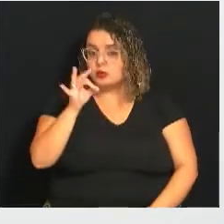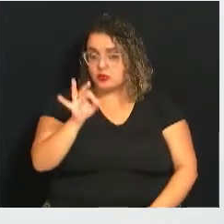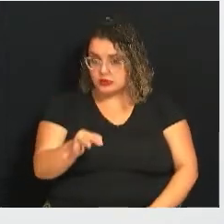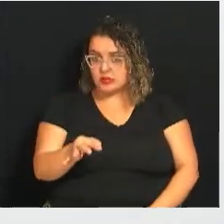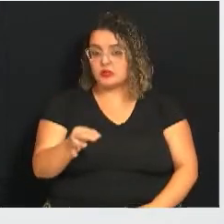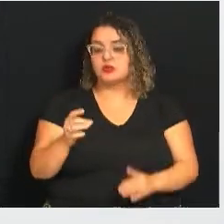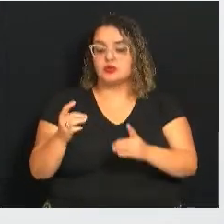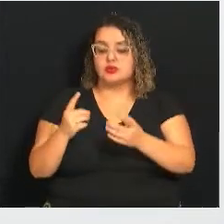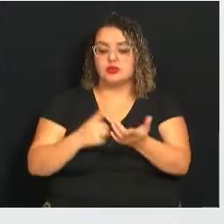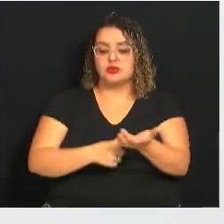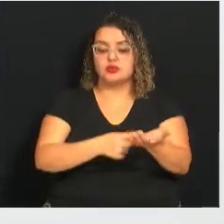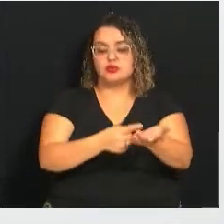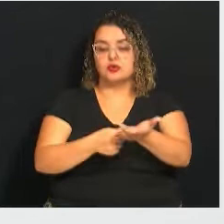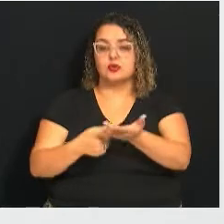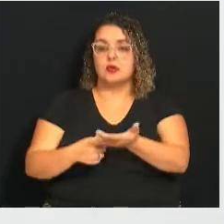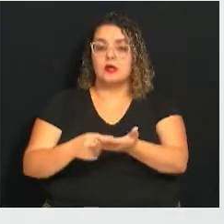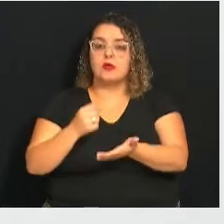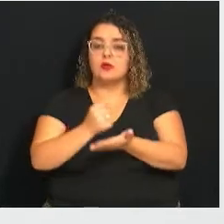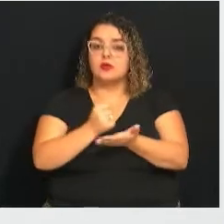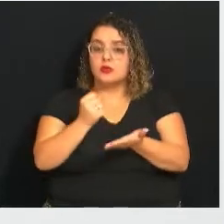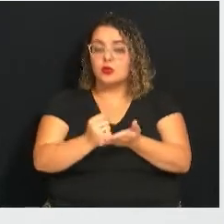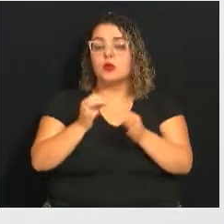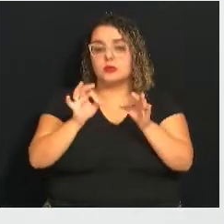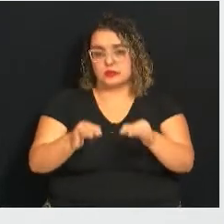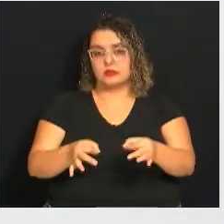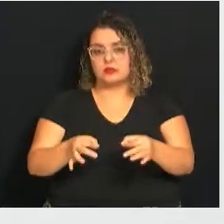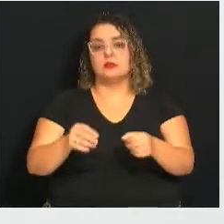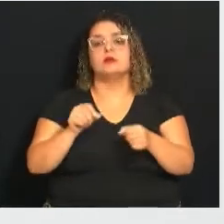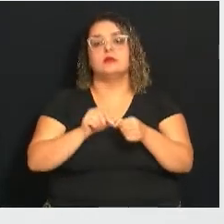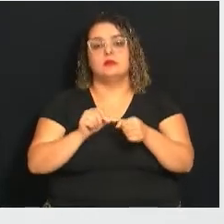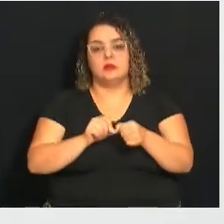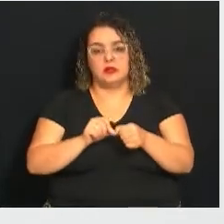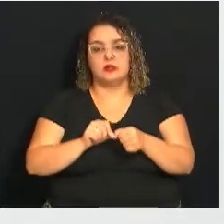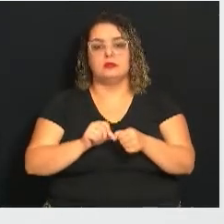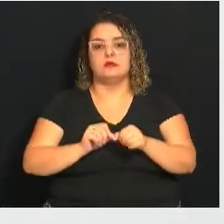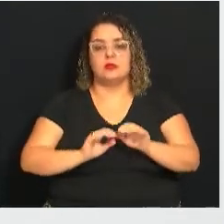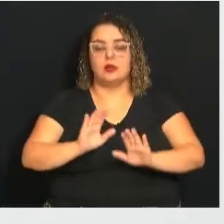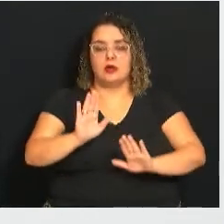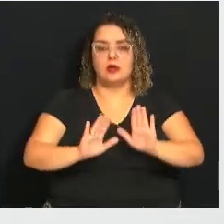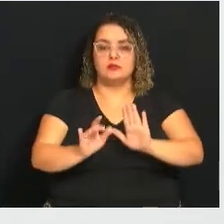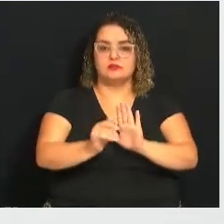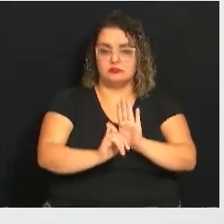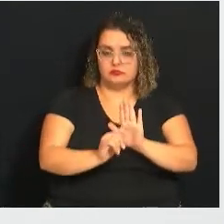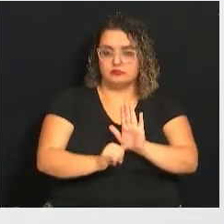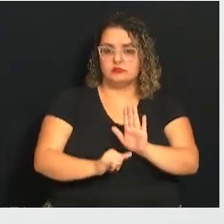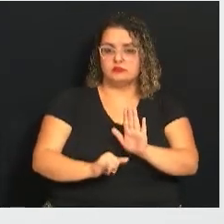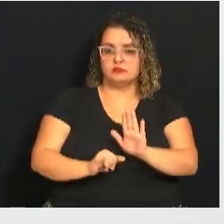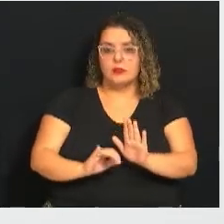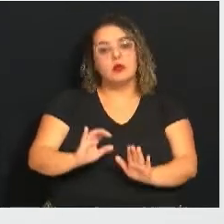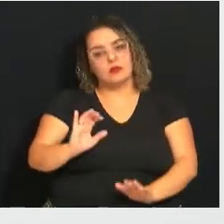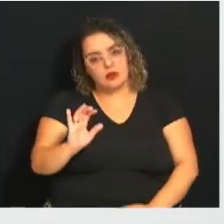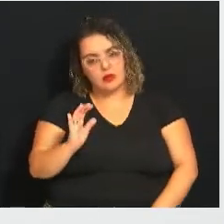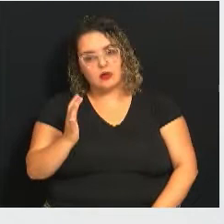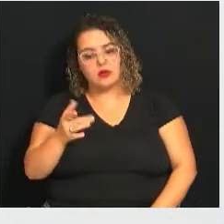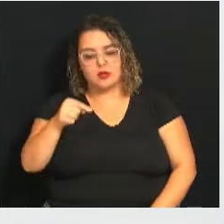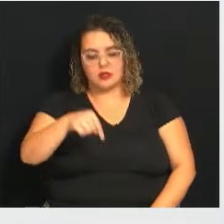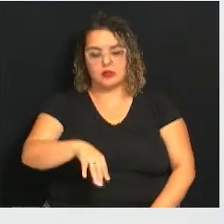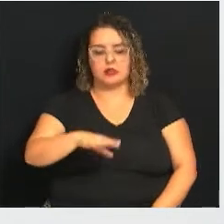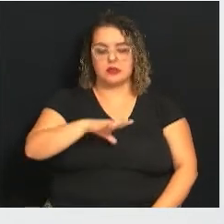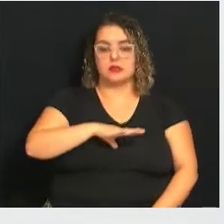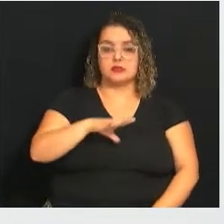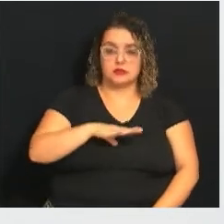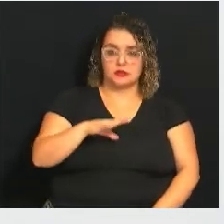consultas que foi feita dentro do contrato então em breve será feita a licitação e estará em funcionamento aqui na cidade de